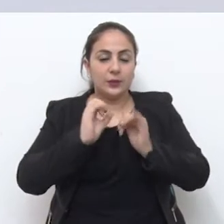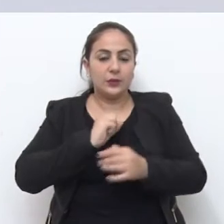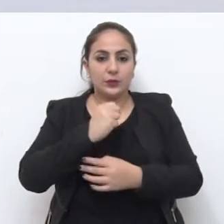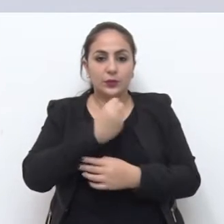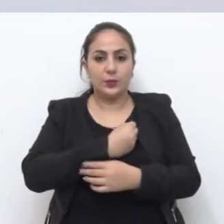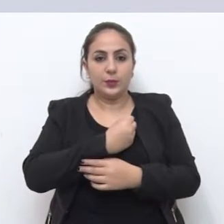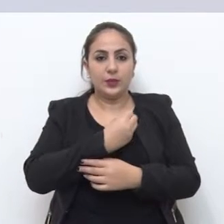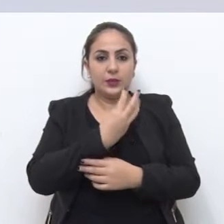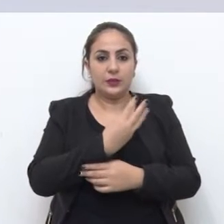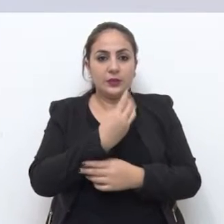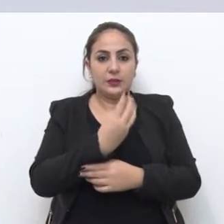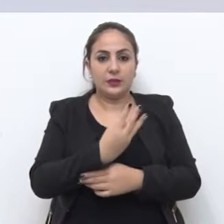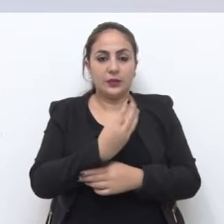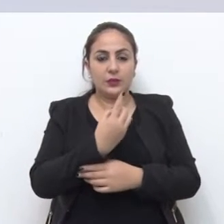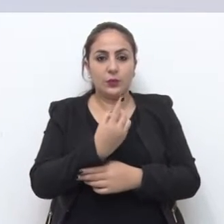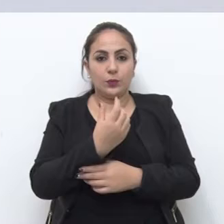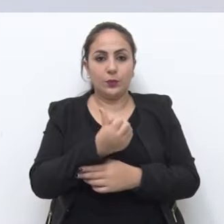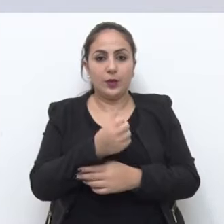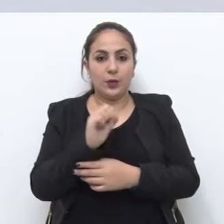telefone